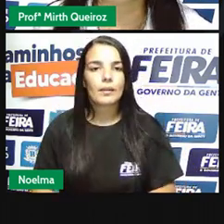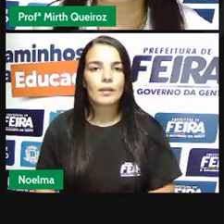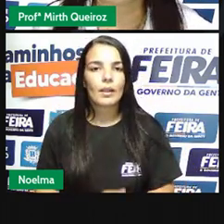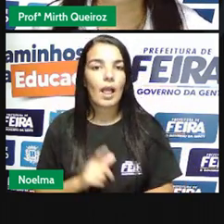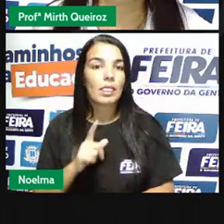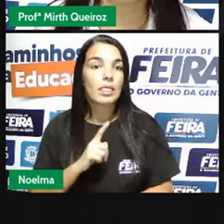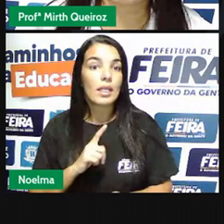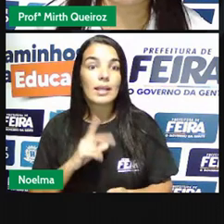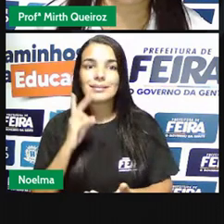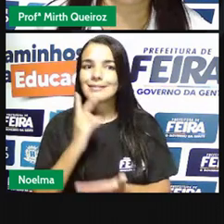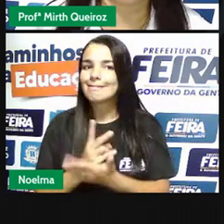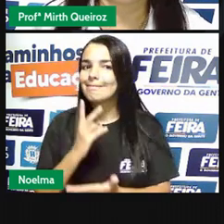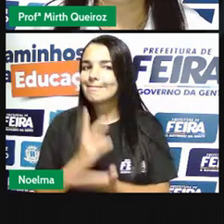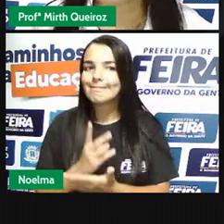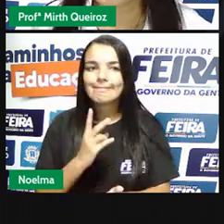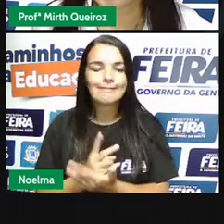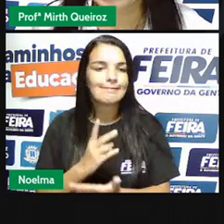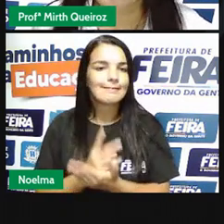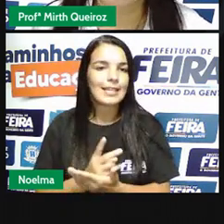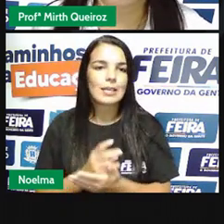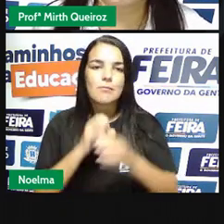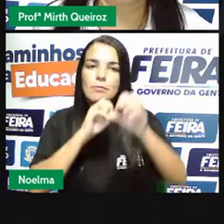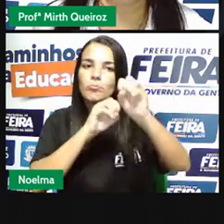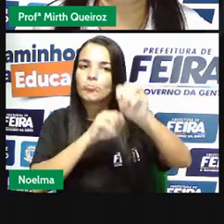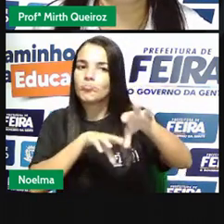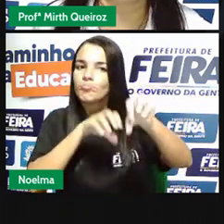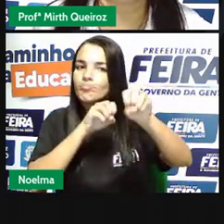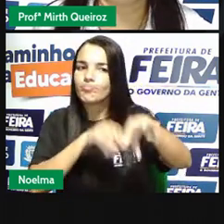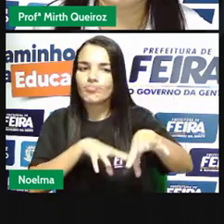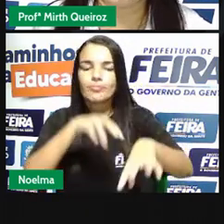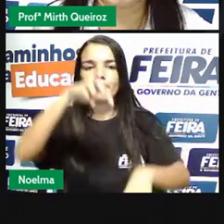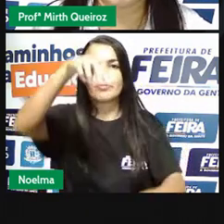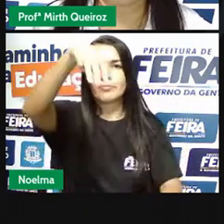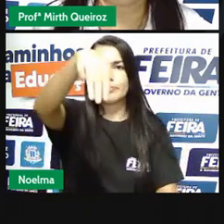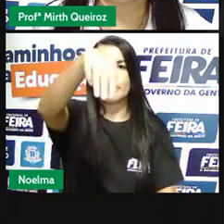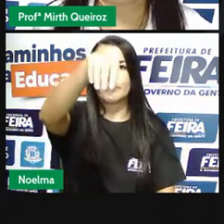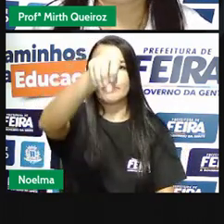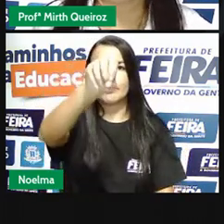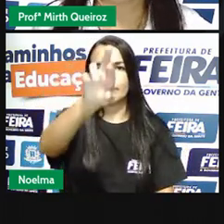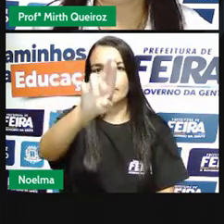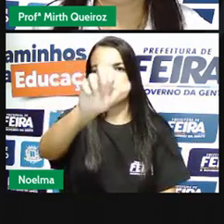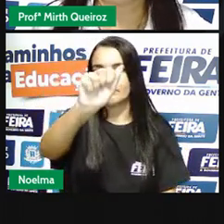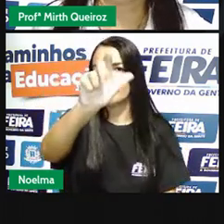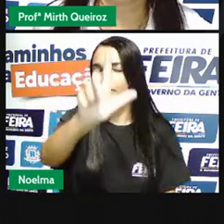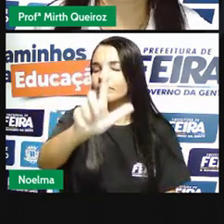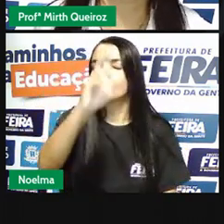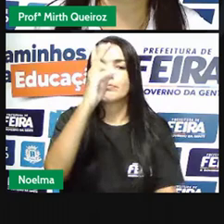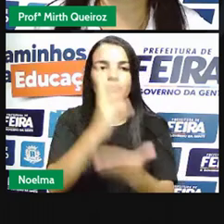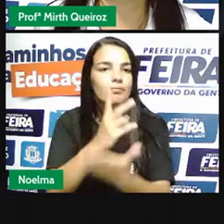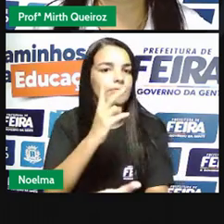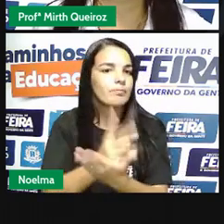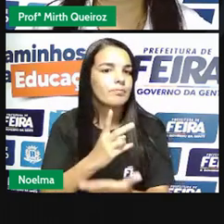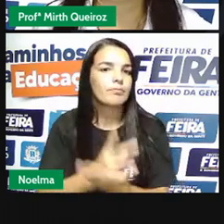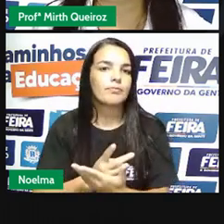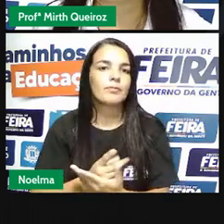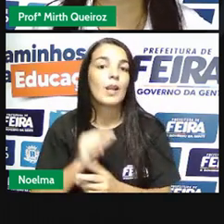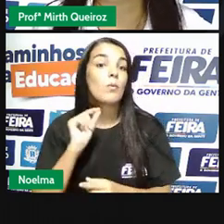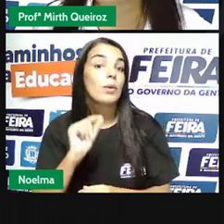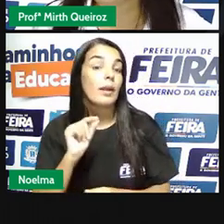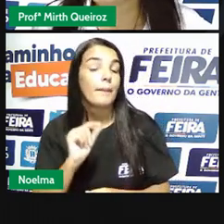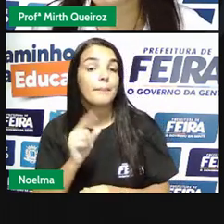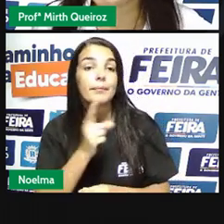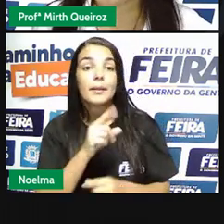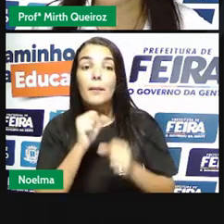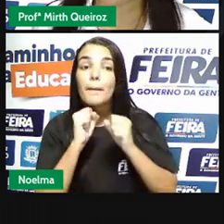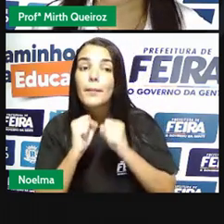ter uma temática uma lição uma moral ali no nele no meio né Chapeuzinho Vermelho por exemplo tem a opção